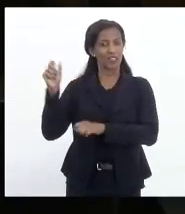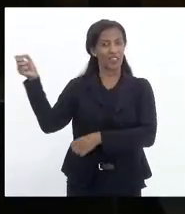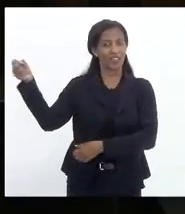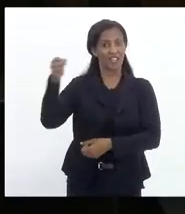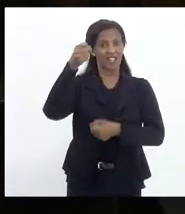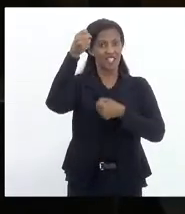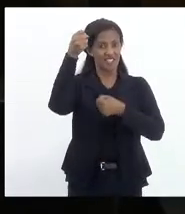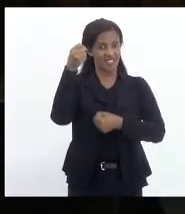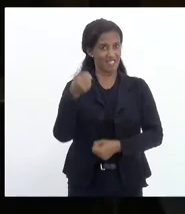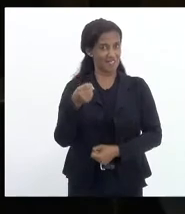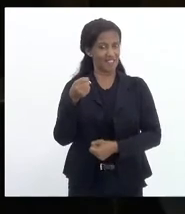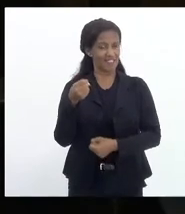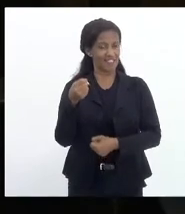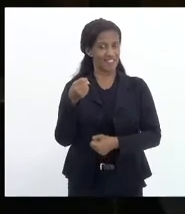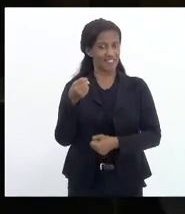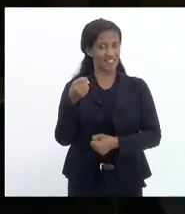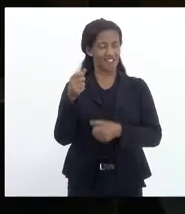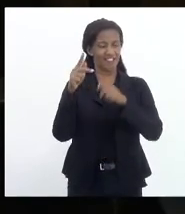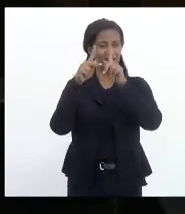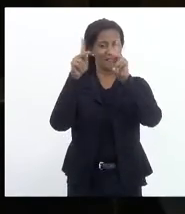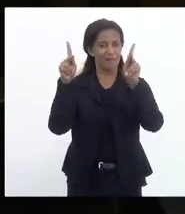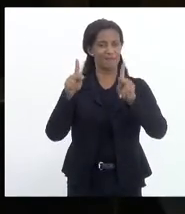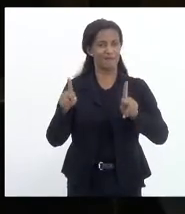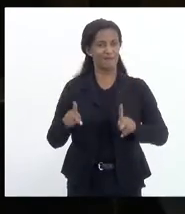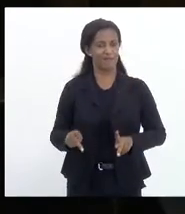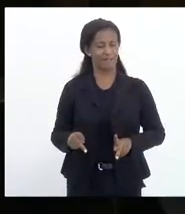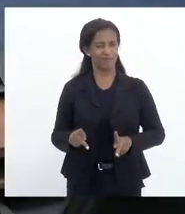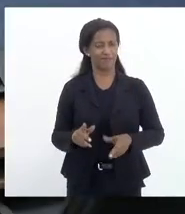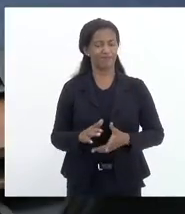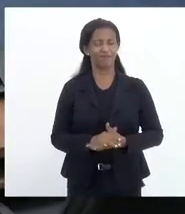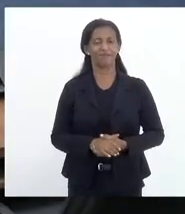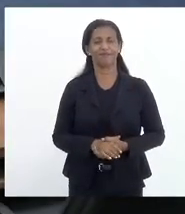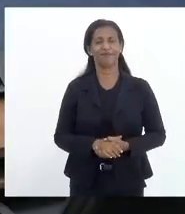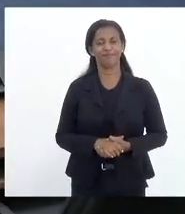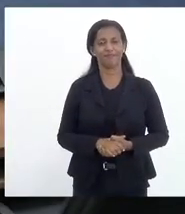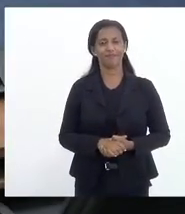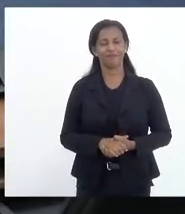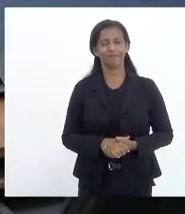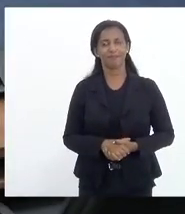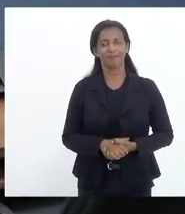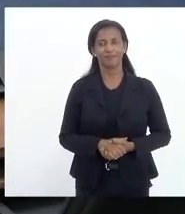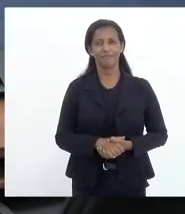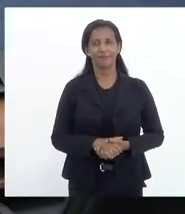Independência e paz muito obrigado